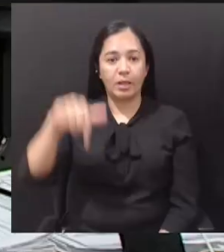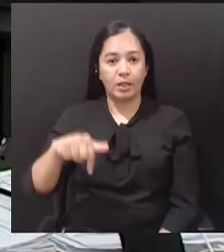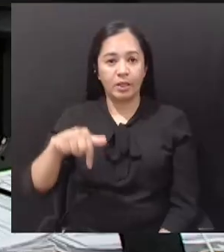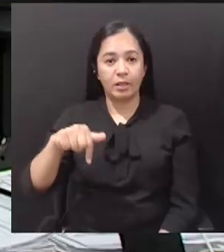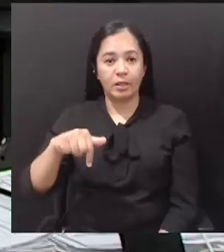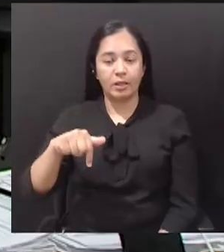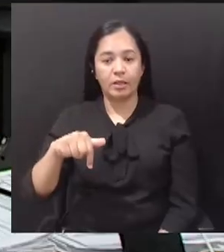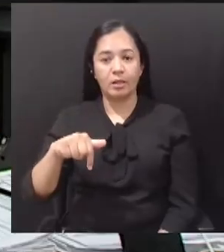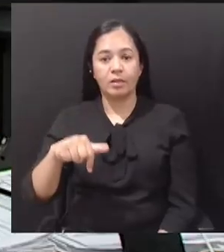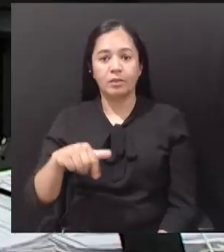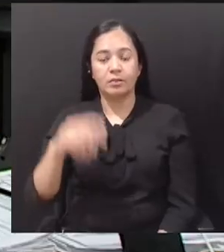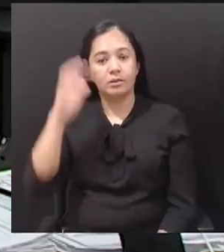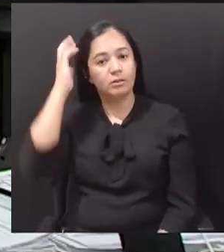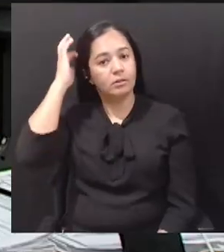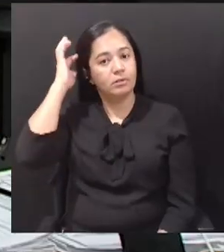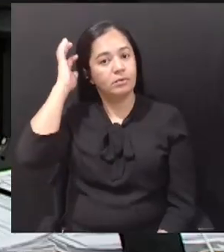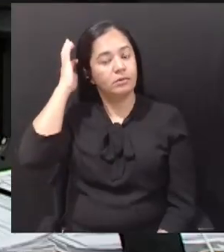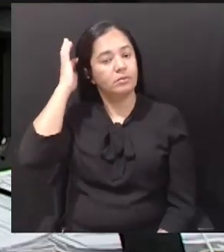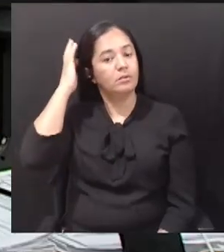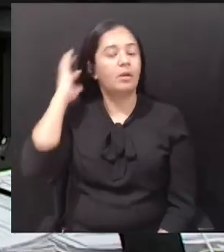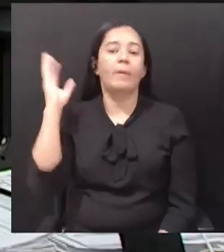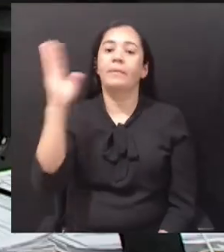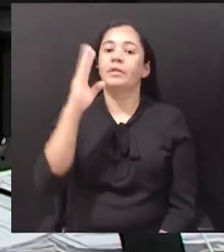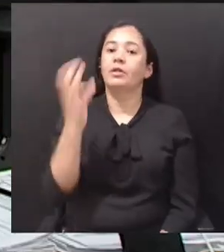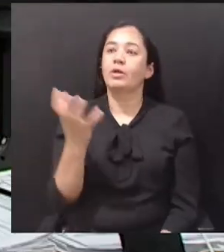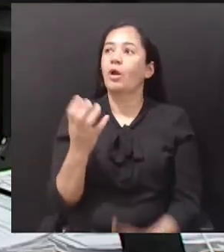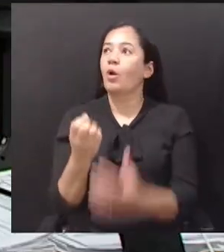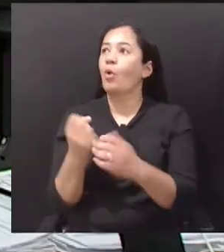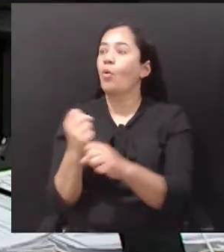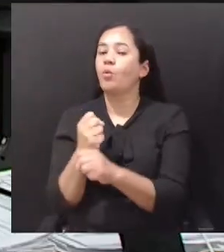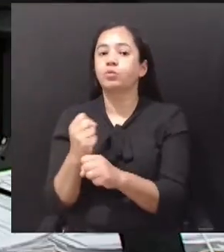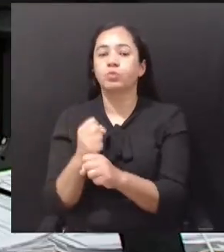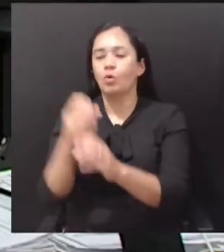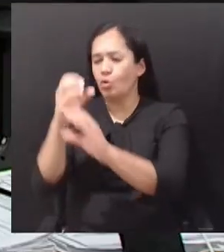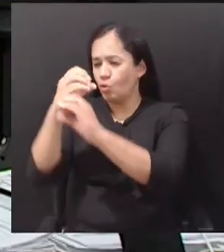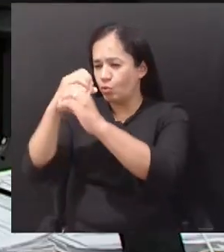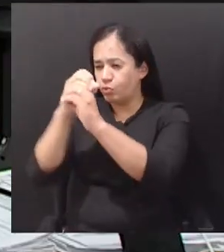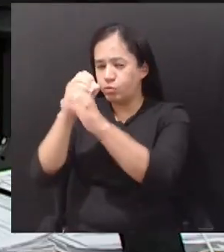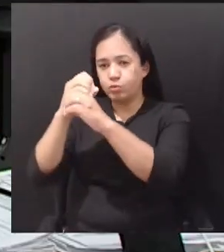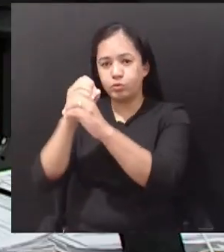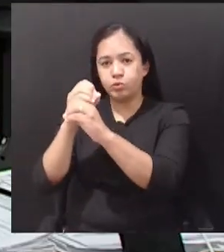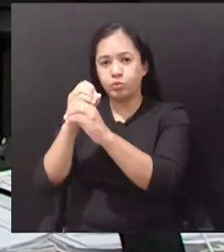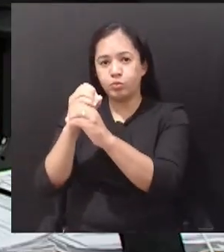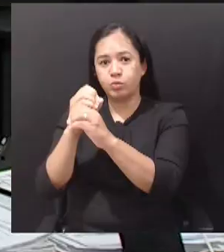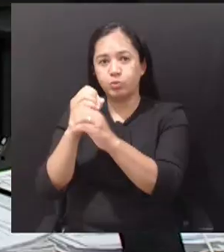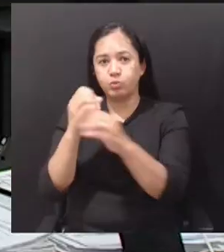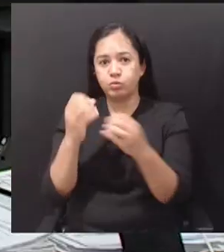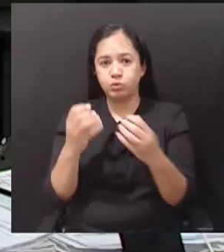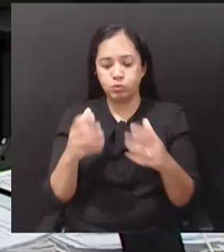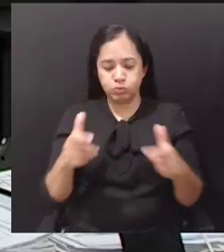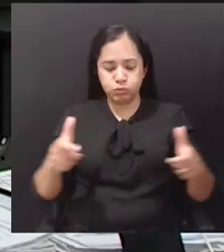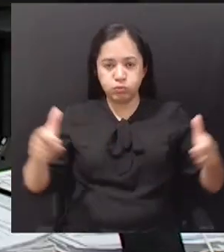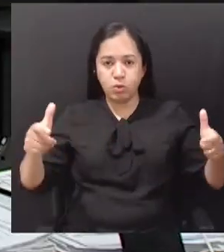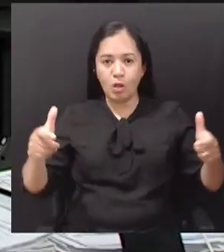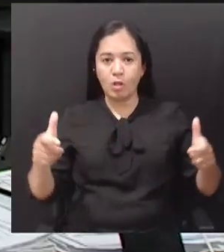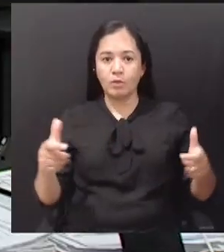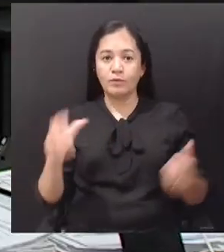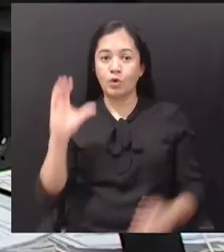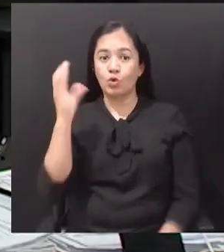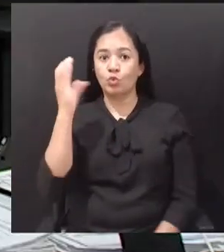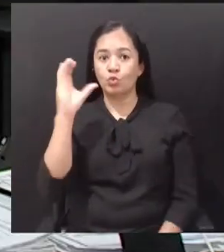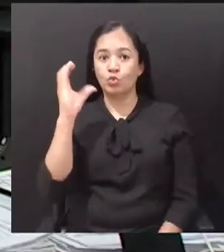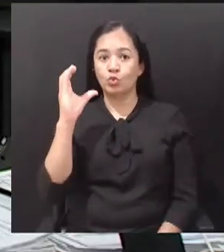o Brasil queria construir um laboratório de grande porte, um laboratório científico de grande